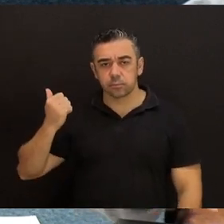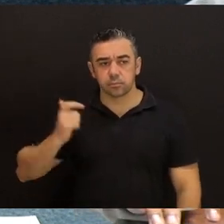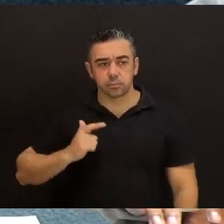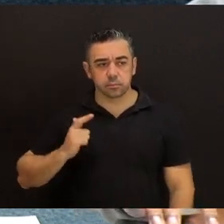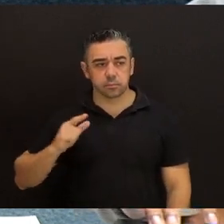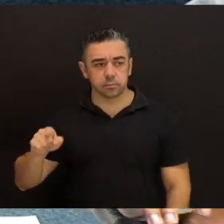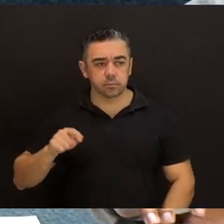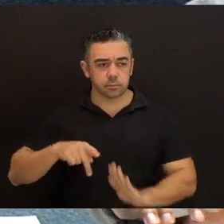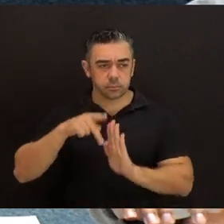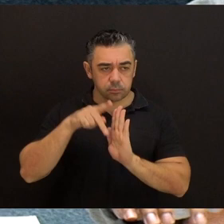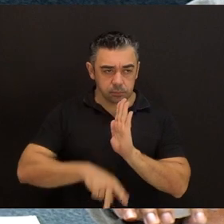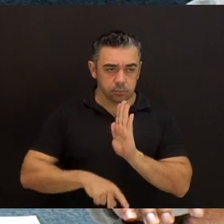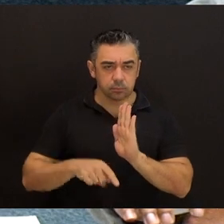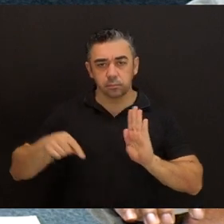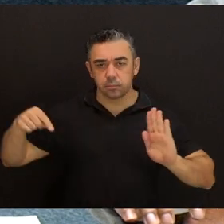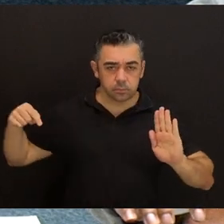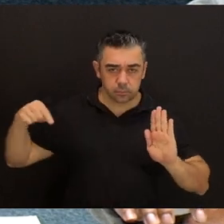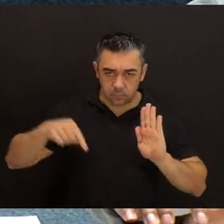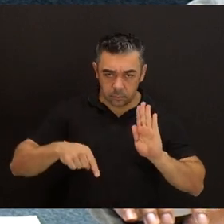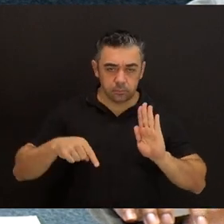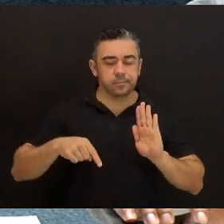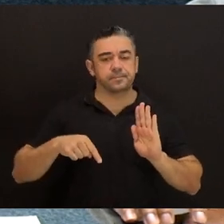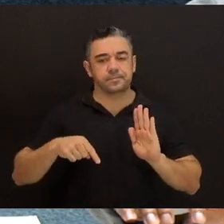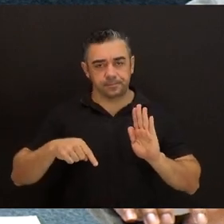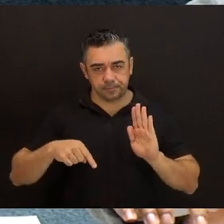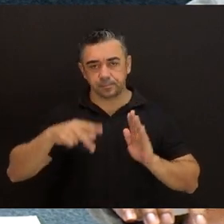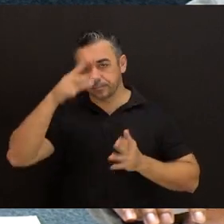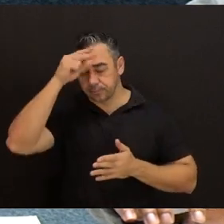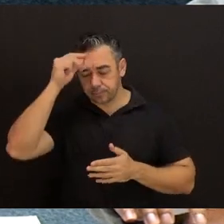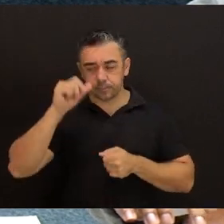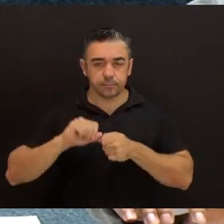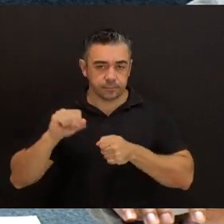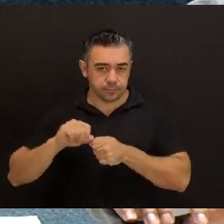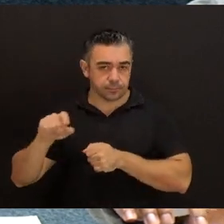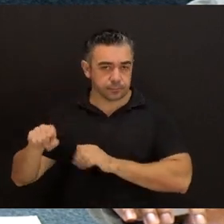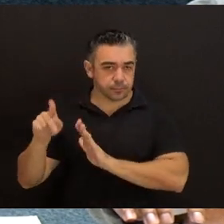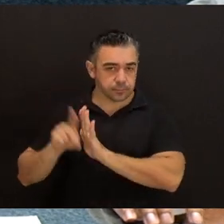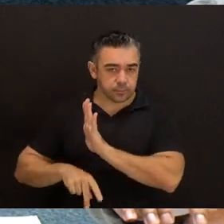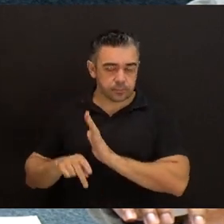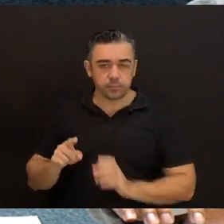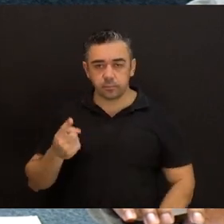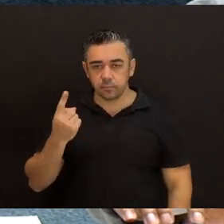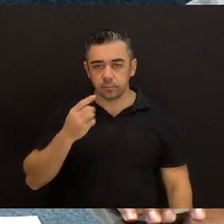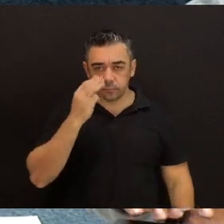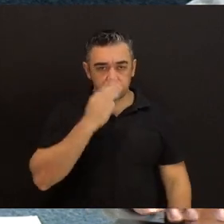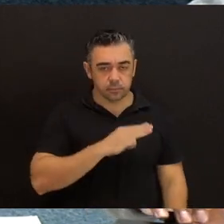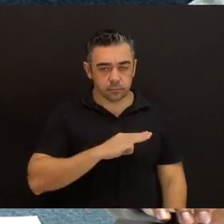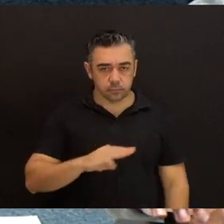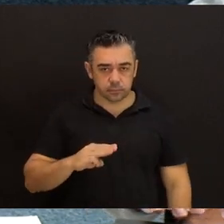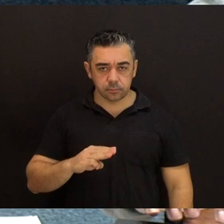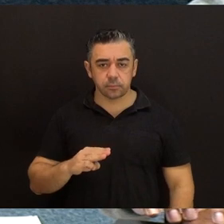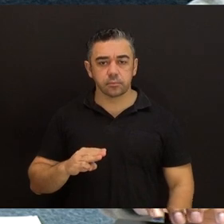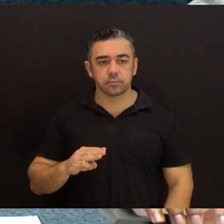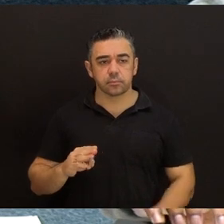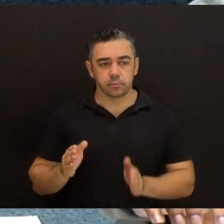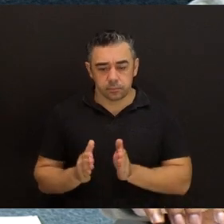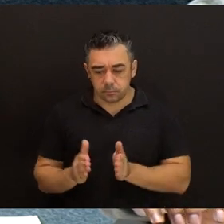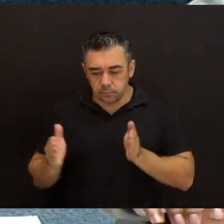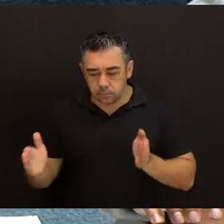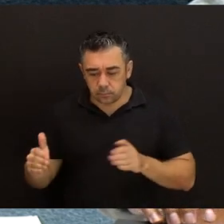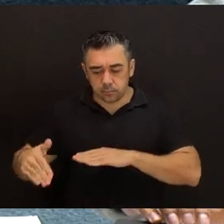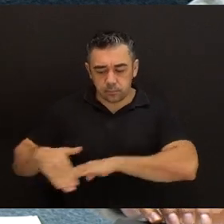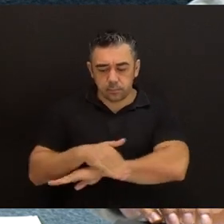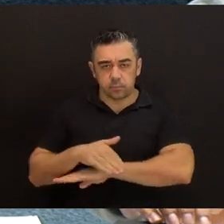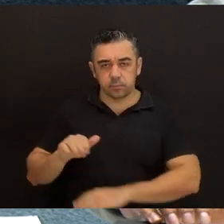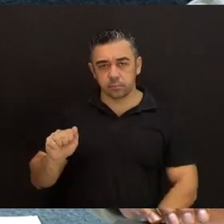esse projeto e Essa gestão colocou em prática a execução do projeto também tem um milhão de reais para alagamento do Almirante Alexandrino